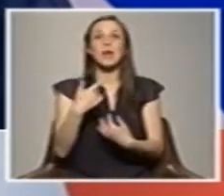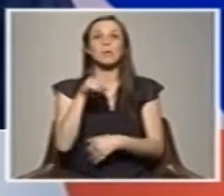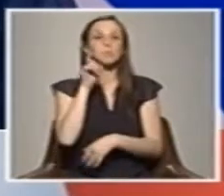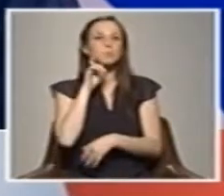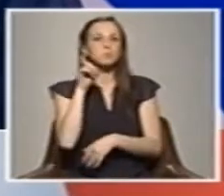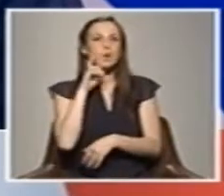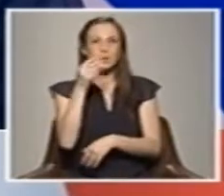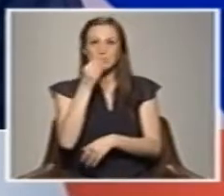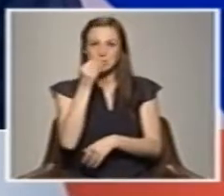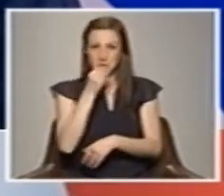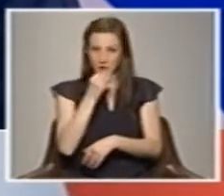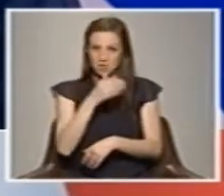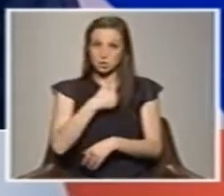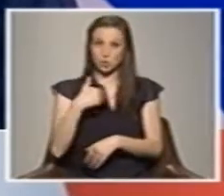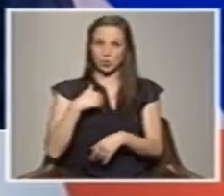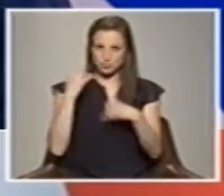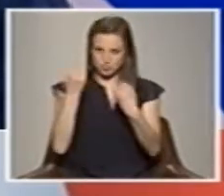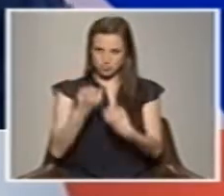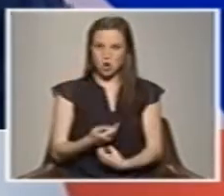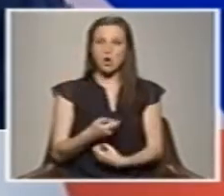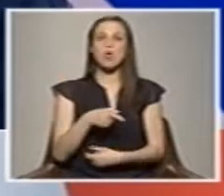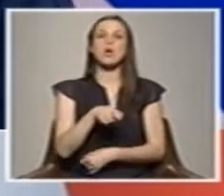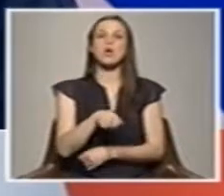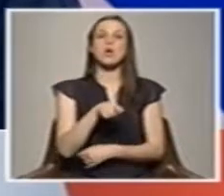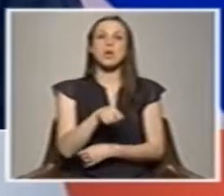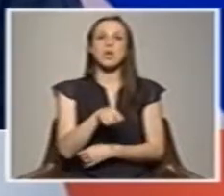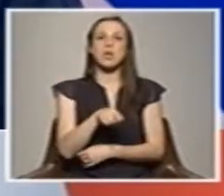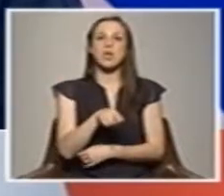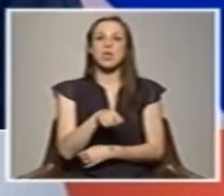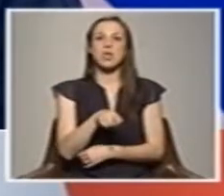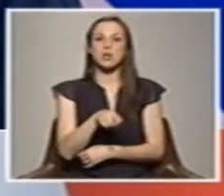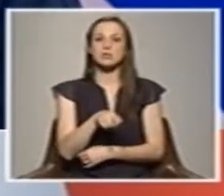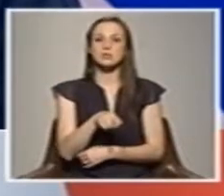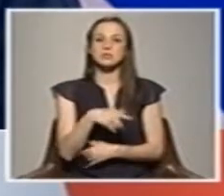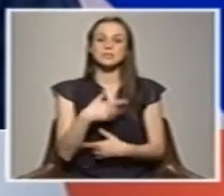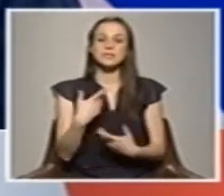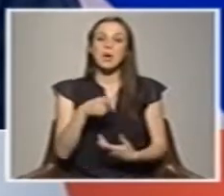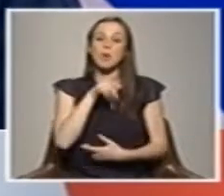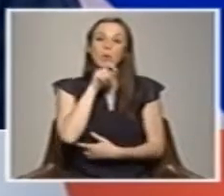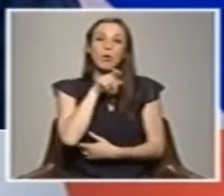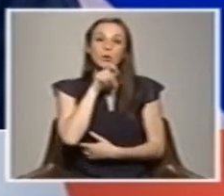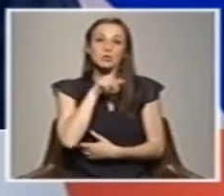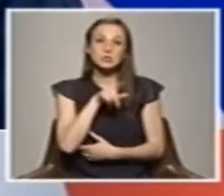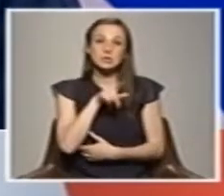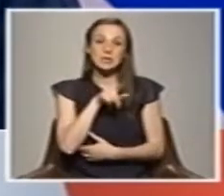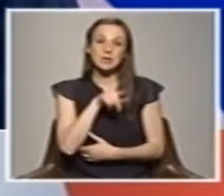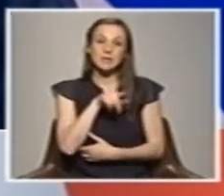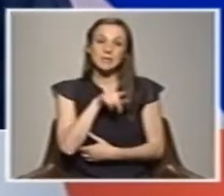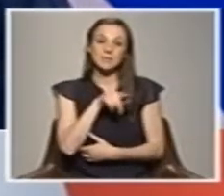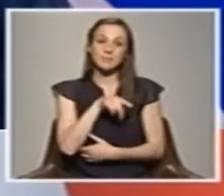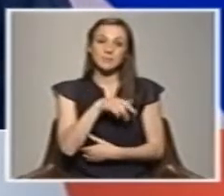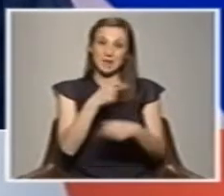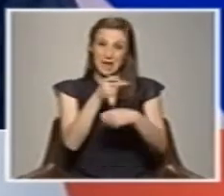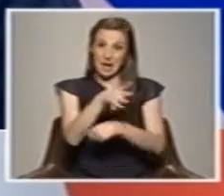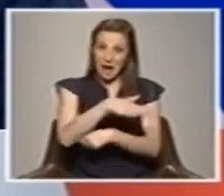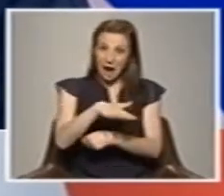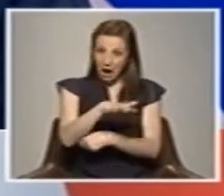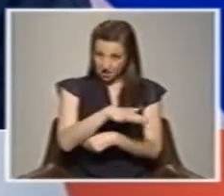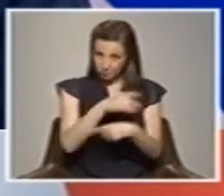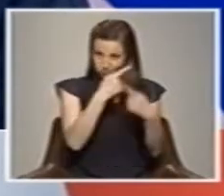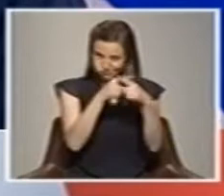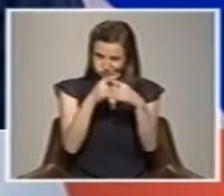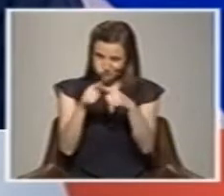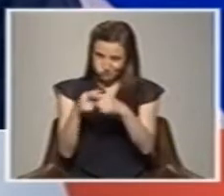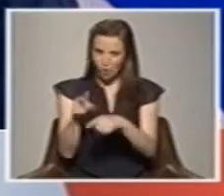saúde nutricional que seja verdadeiramente integrada, ou seja, que possa abranger áreas tão diversas como